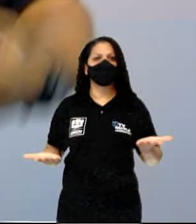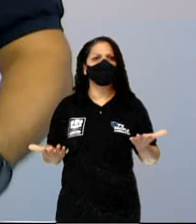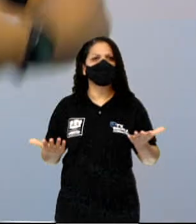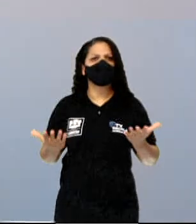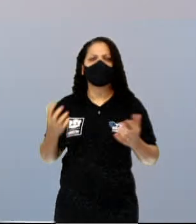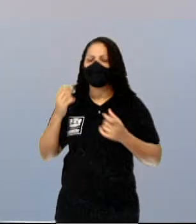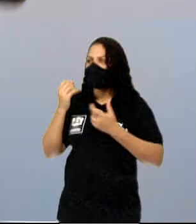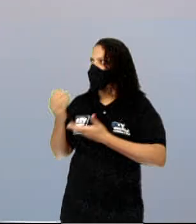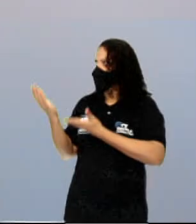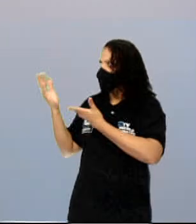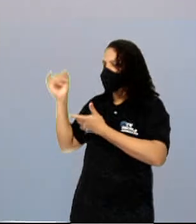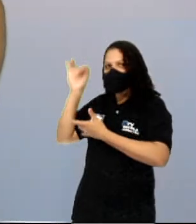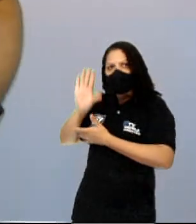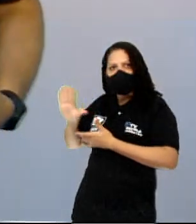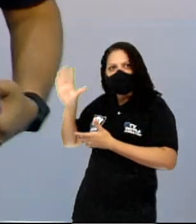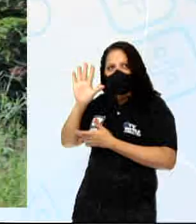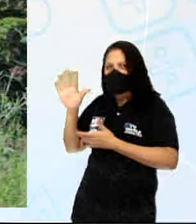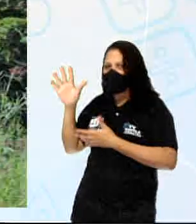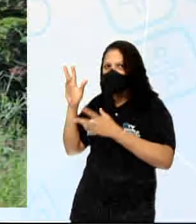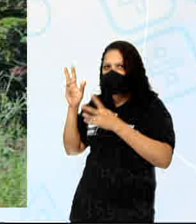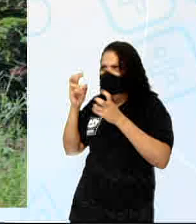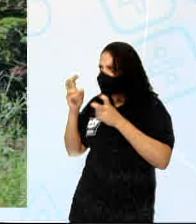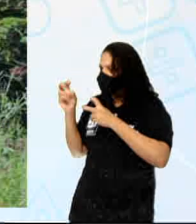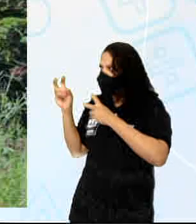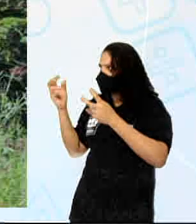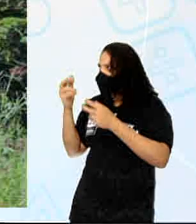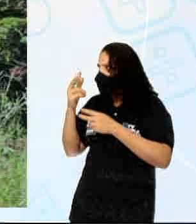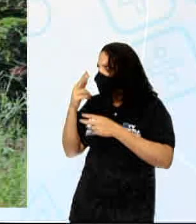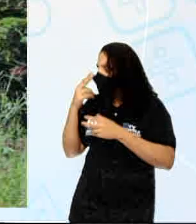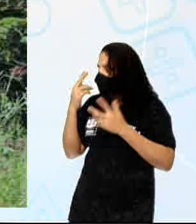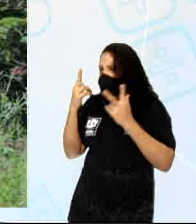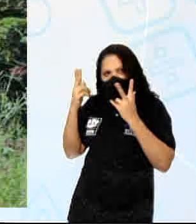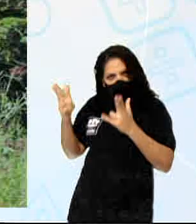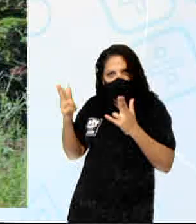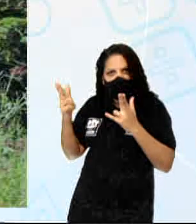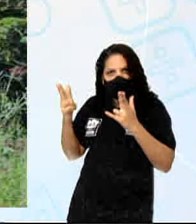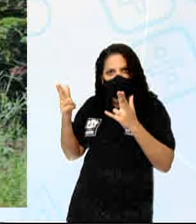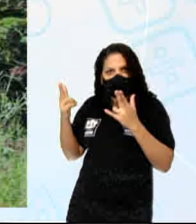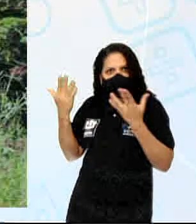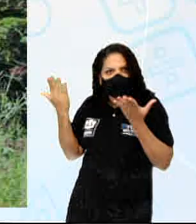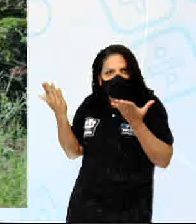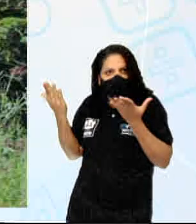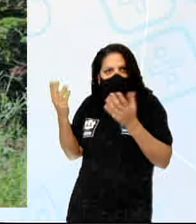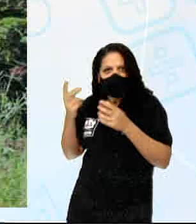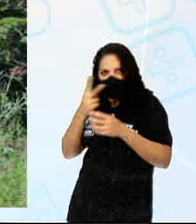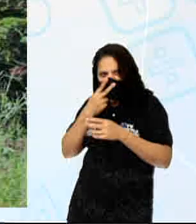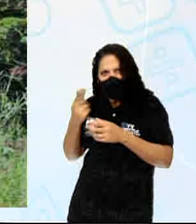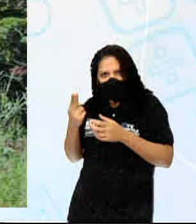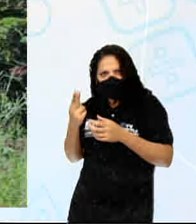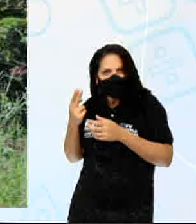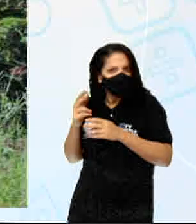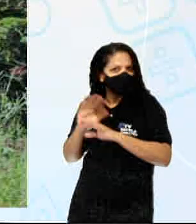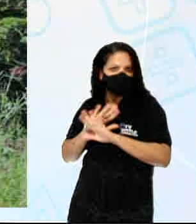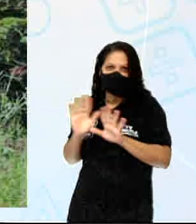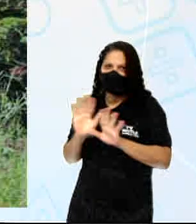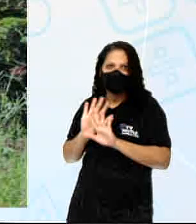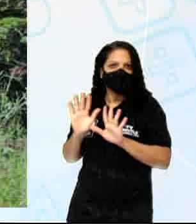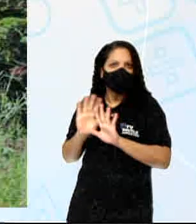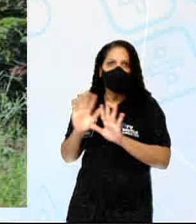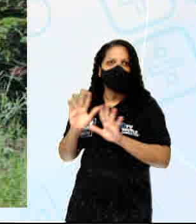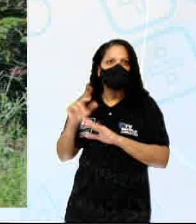a mesma vegetação. A caatinga que aparece nessas depressões interplanáuticas aí da região